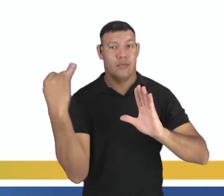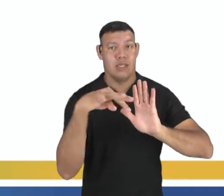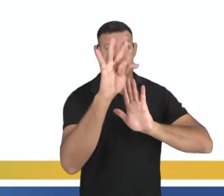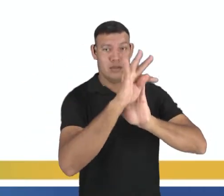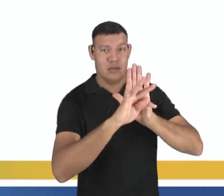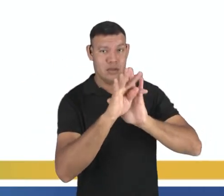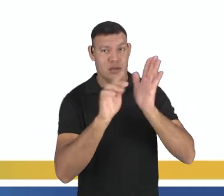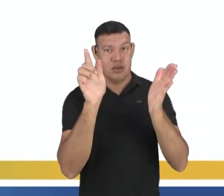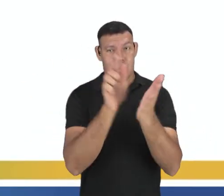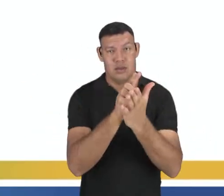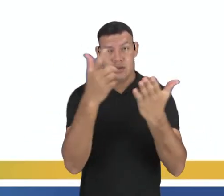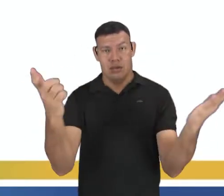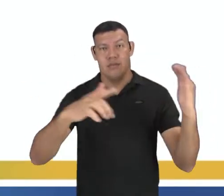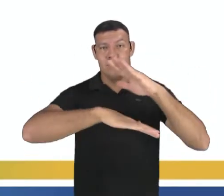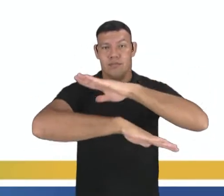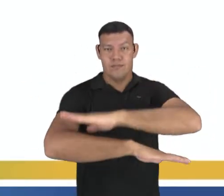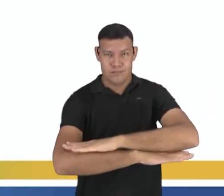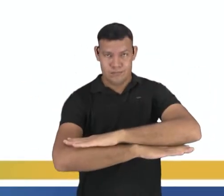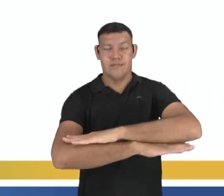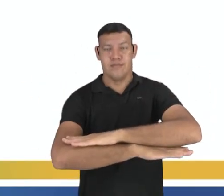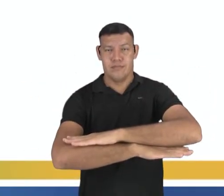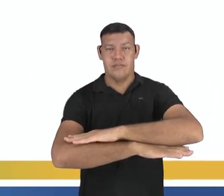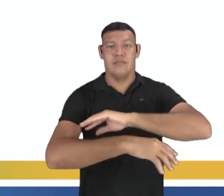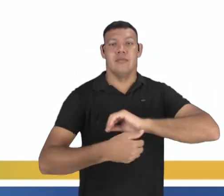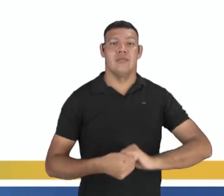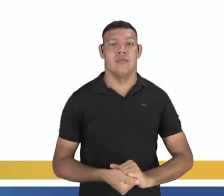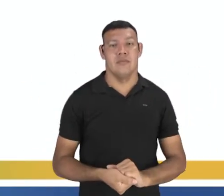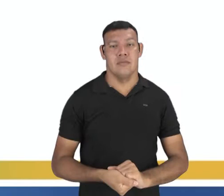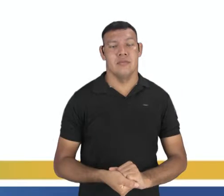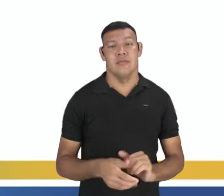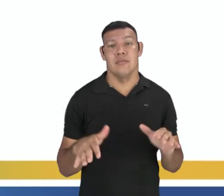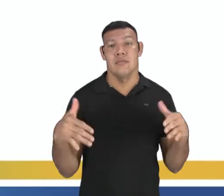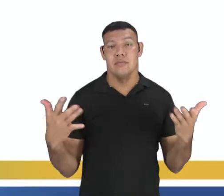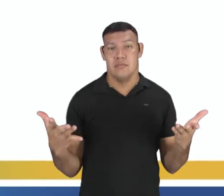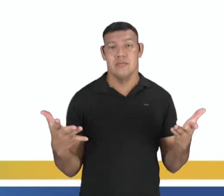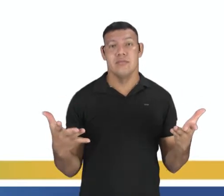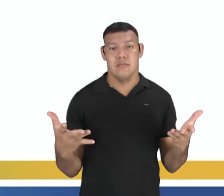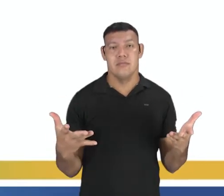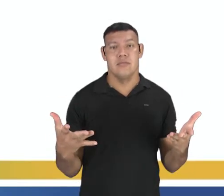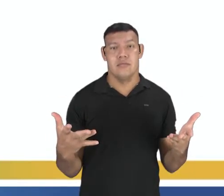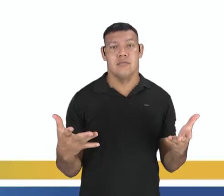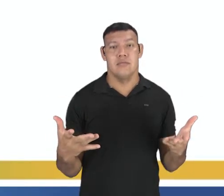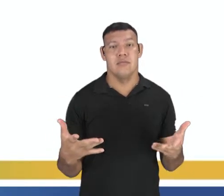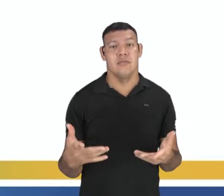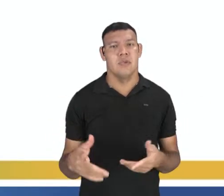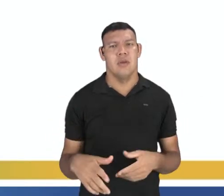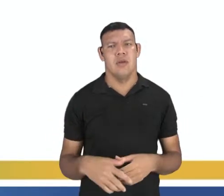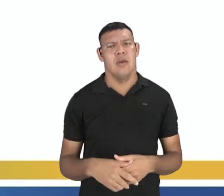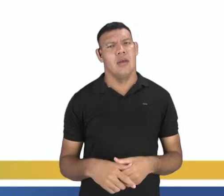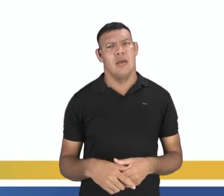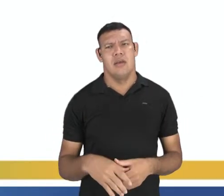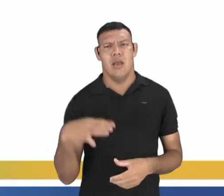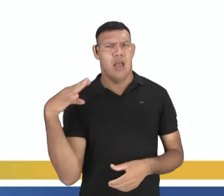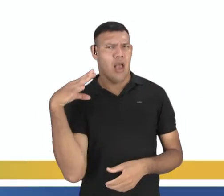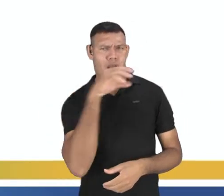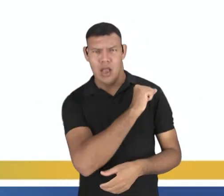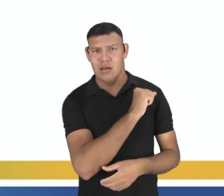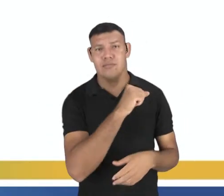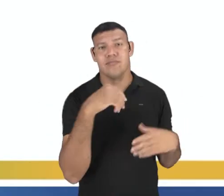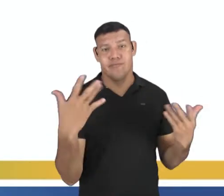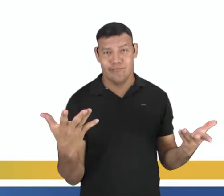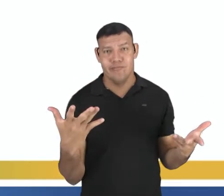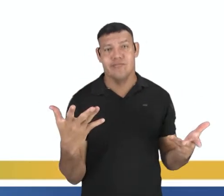textos jornalísticos é a sua efemeridade, ou seja, aquilo que é efêmero é aquilo que passa rápido,